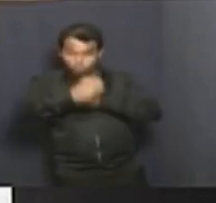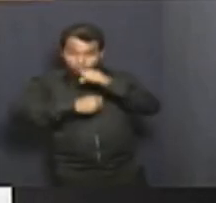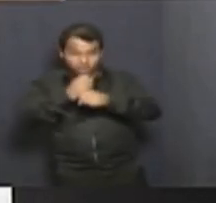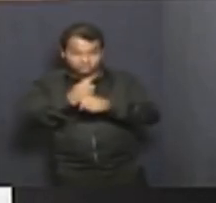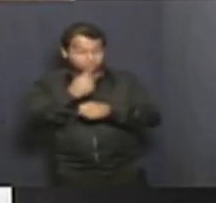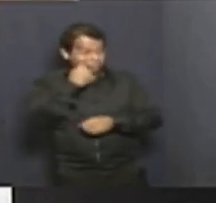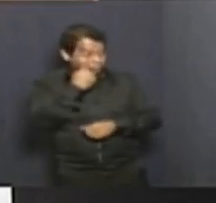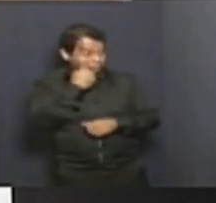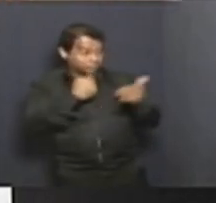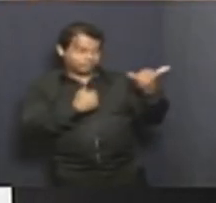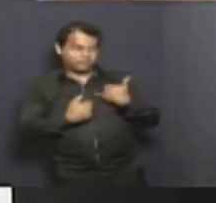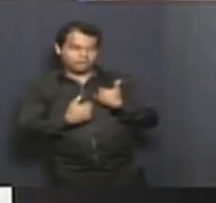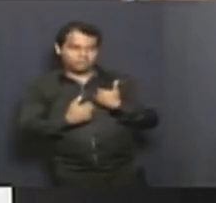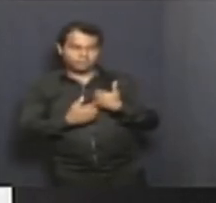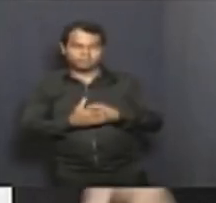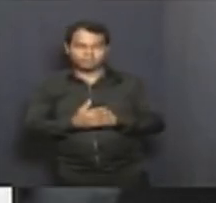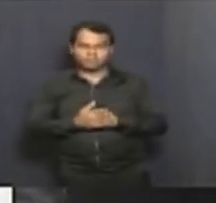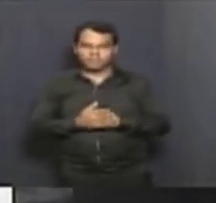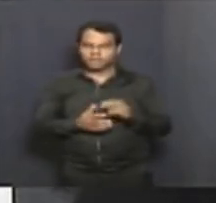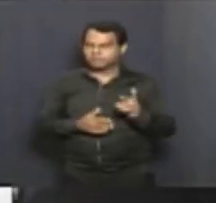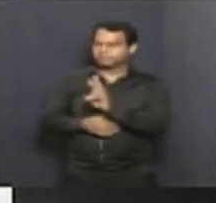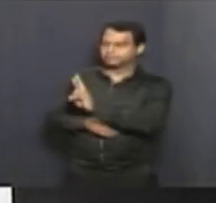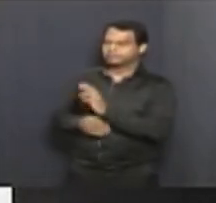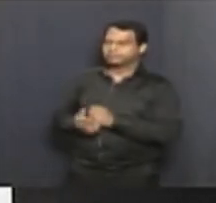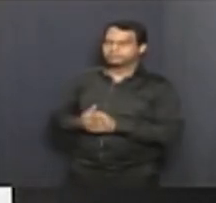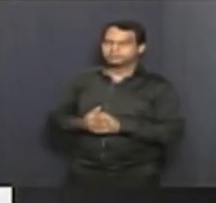quiser pra mim em sua tréplica